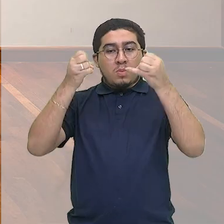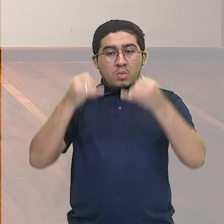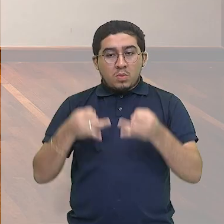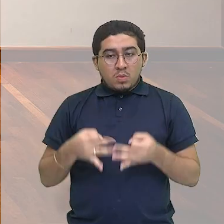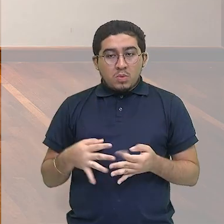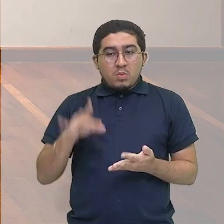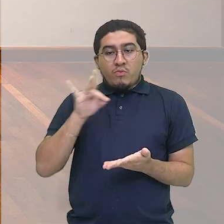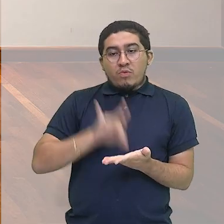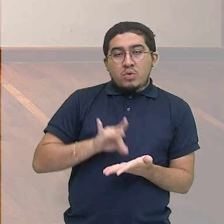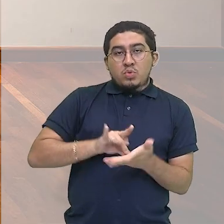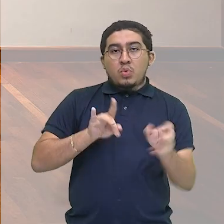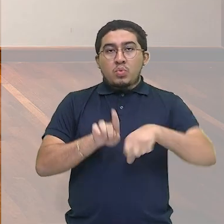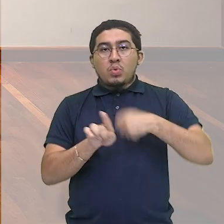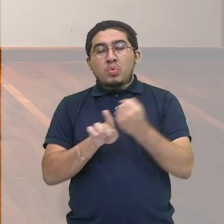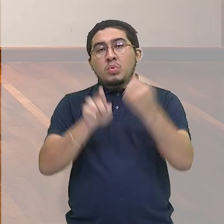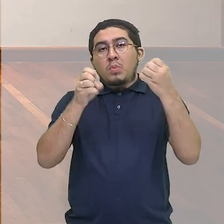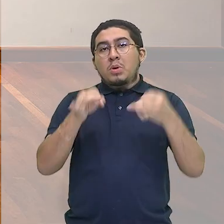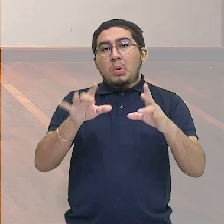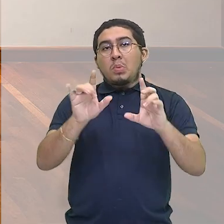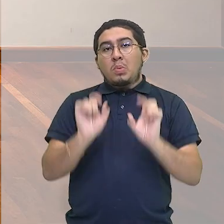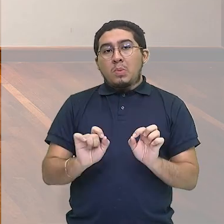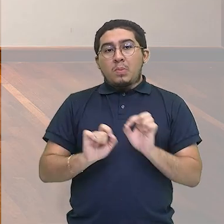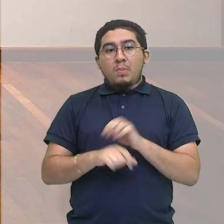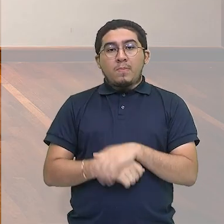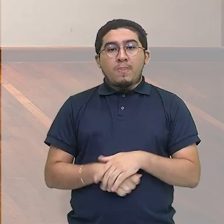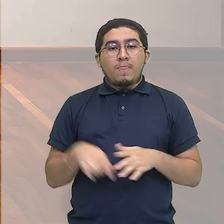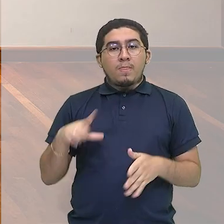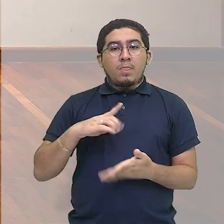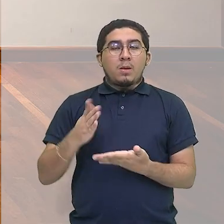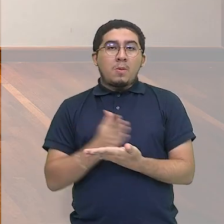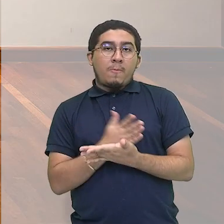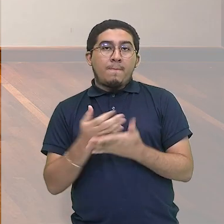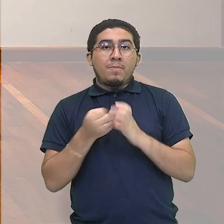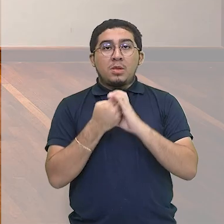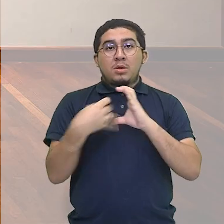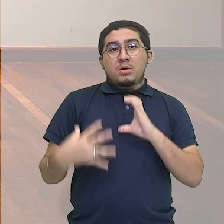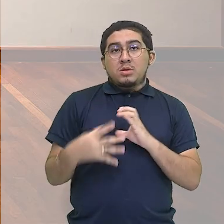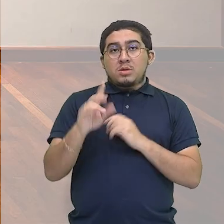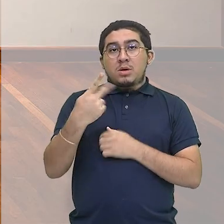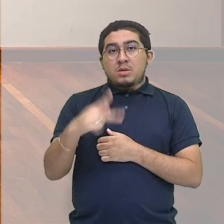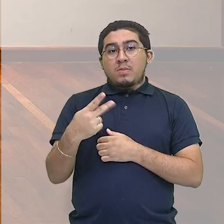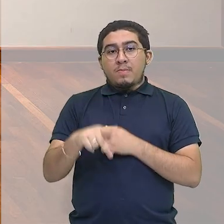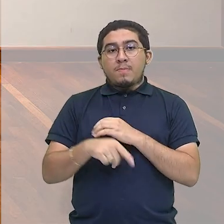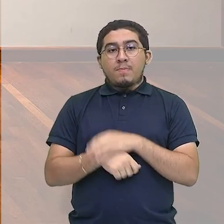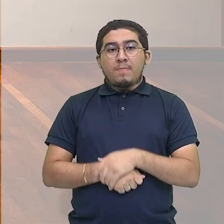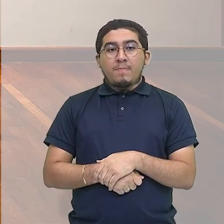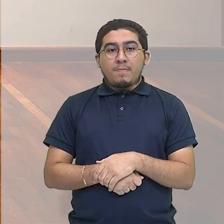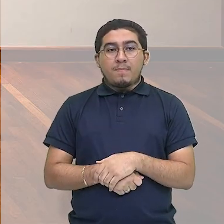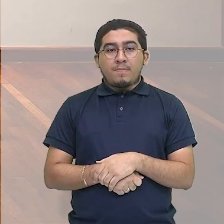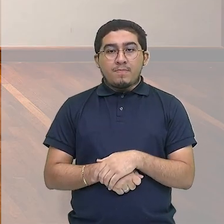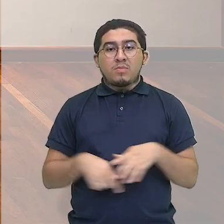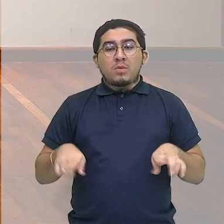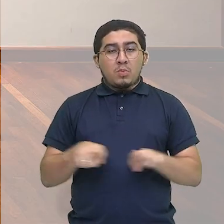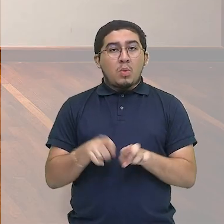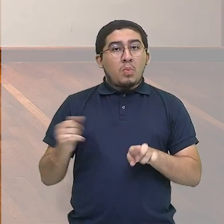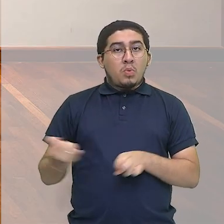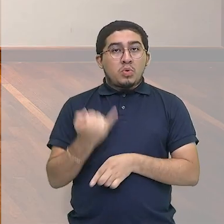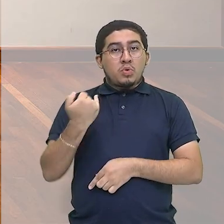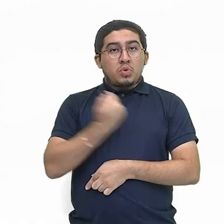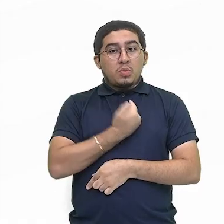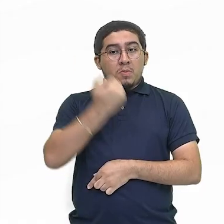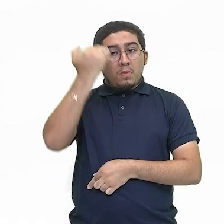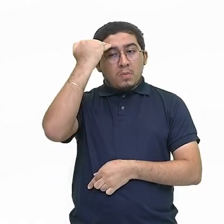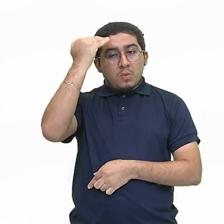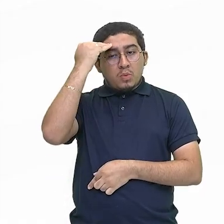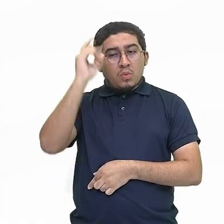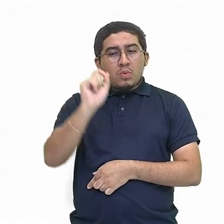sociais, ele vai dizer o seguinte, ele vai trazer algumas características desses fatos sociais, né, que é importante para a gente entender. O